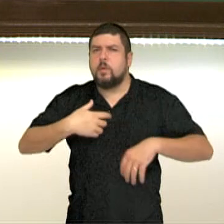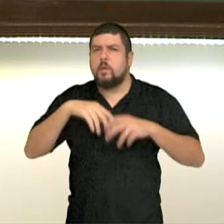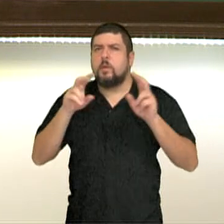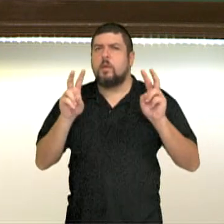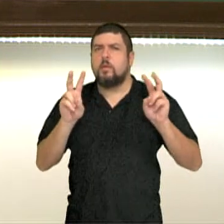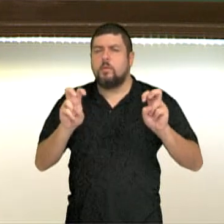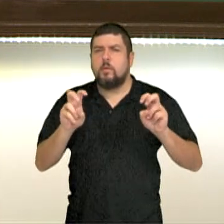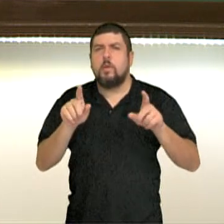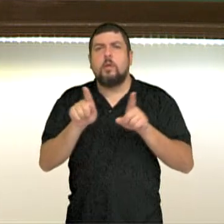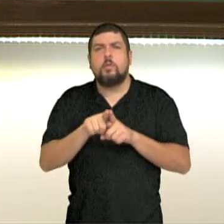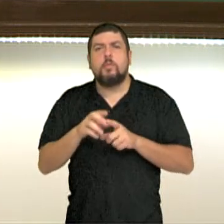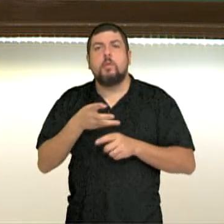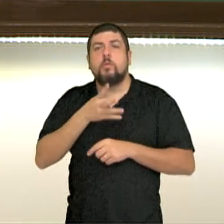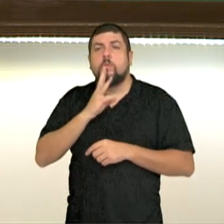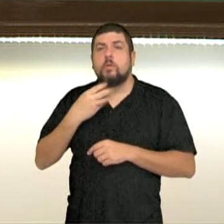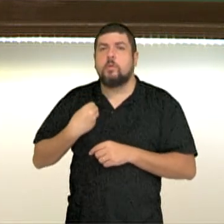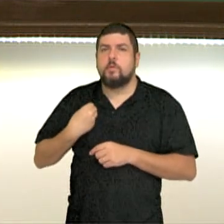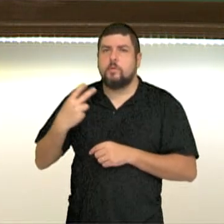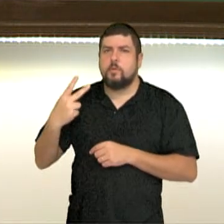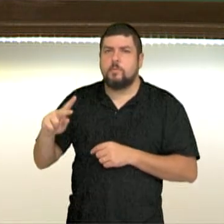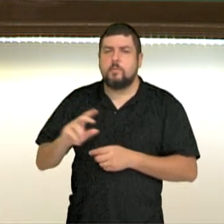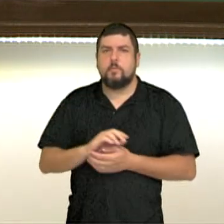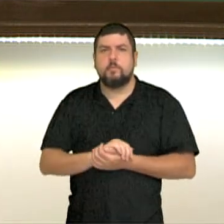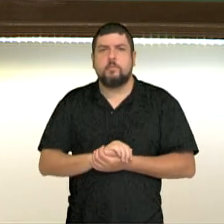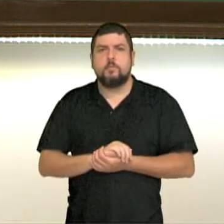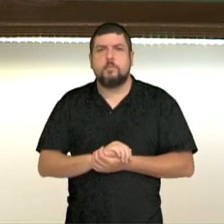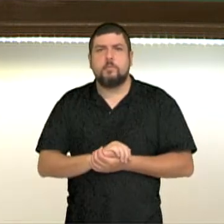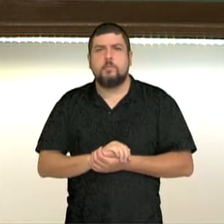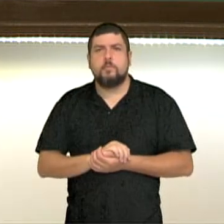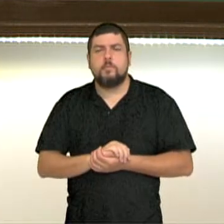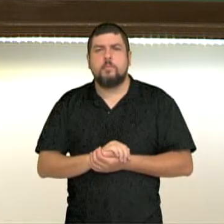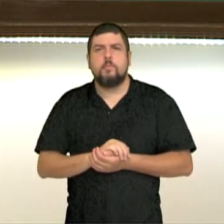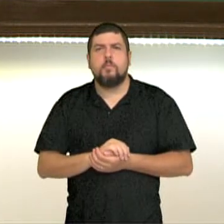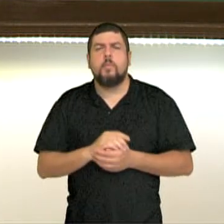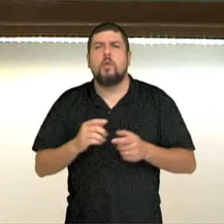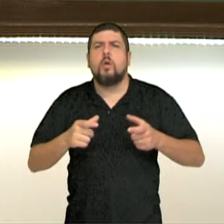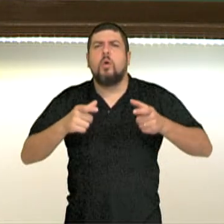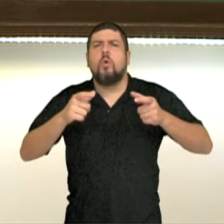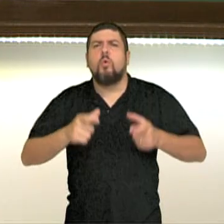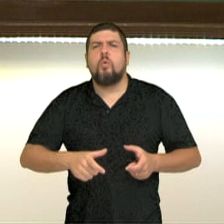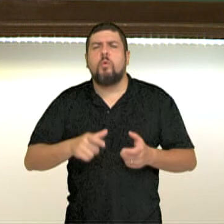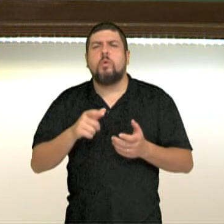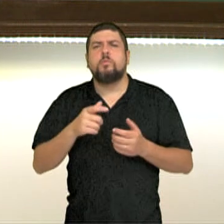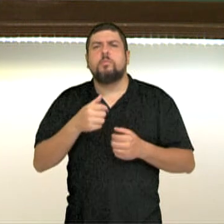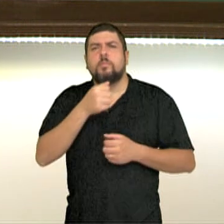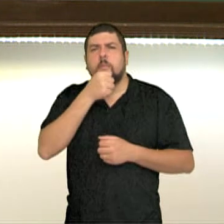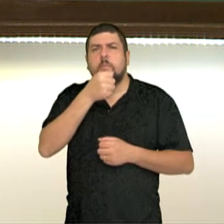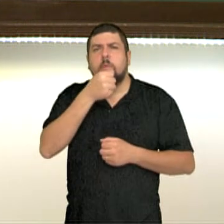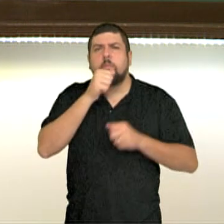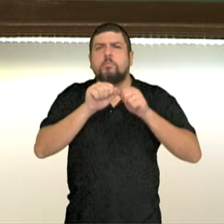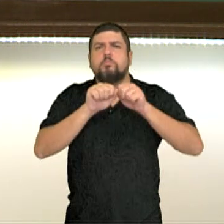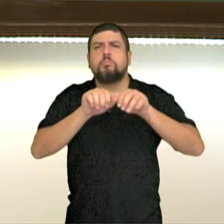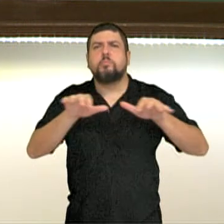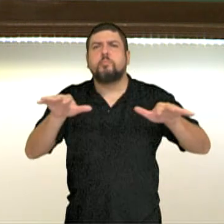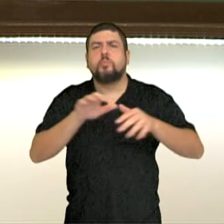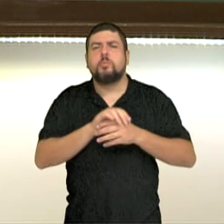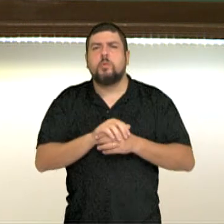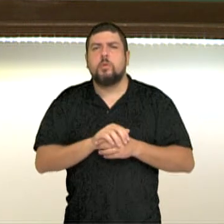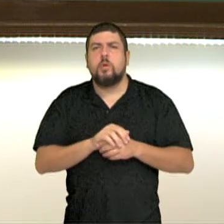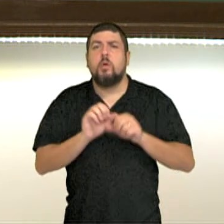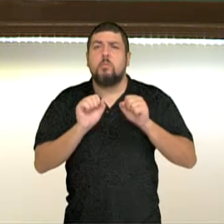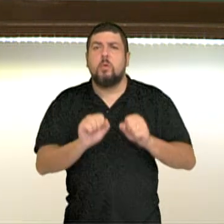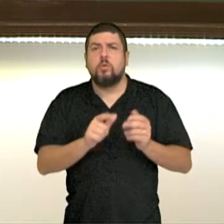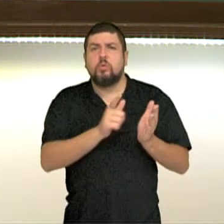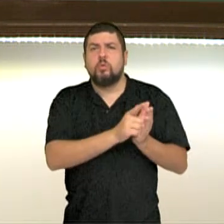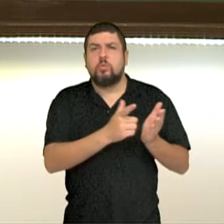aí a gente fica sabendo mais da vida dessa pessoa. Qual o local da publicação? Aí depende, pode ser publicado em jornais, em